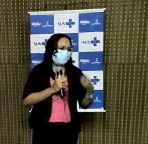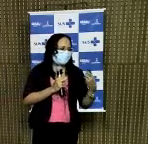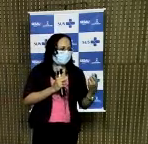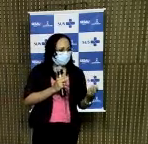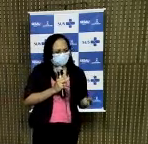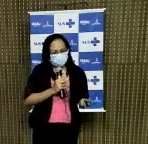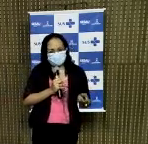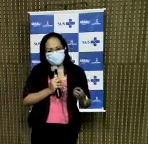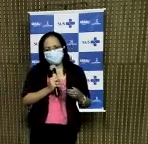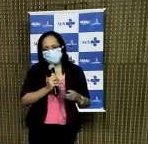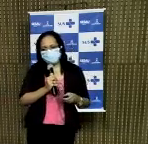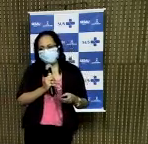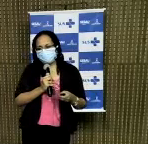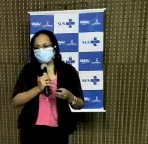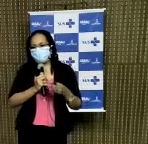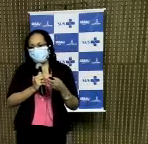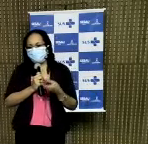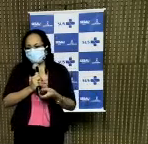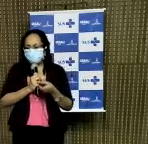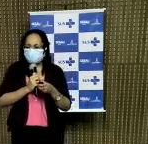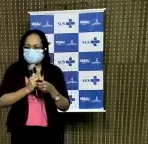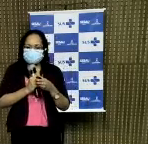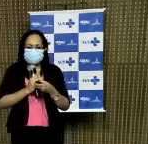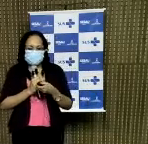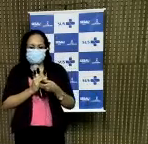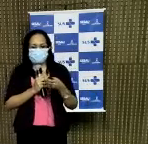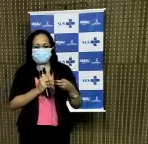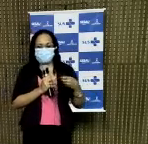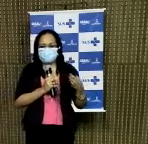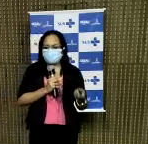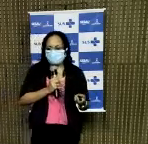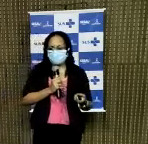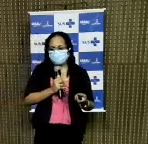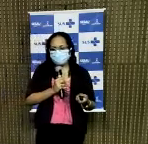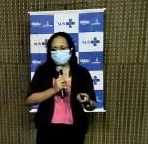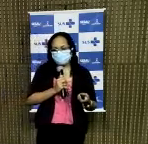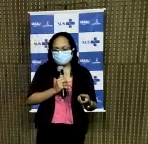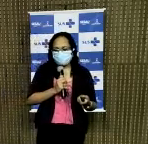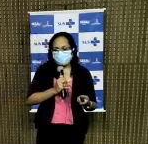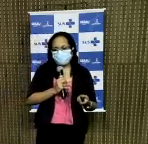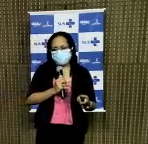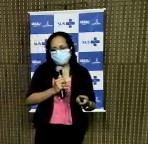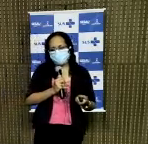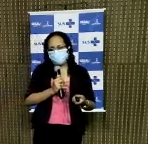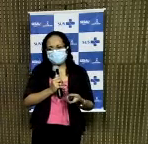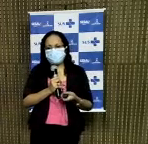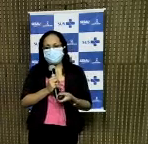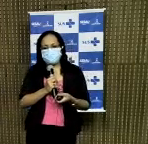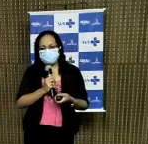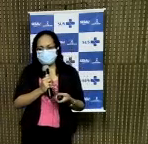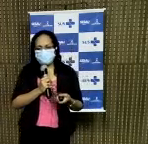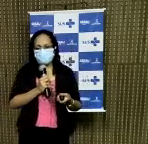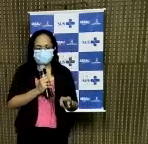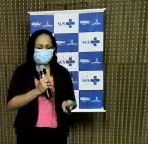realizadas tanto pelo médico como pelo enfermeiro, a gente vê que o número ainda está baixo, né? 58% em 2020 das gestantes acompanhadas